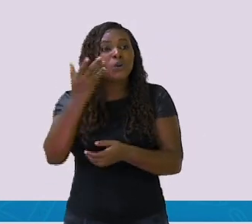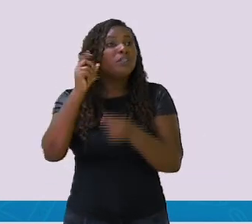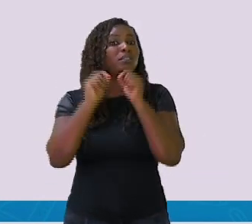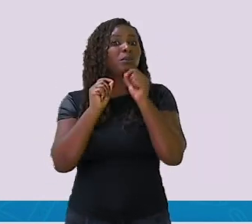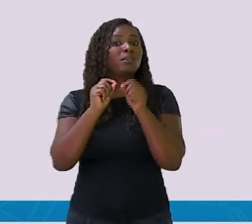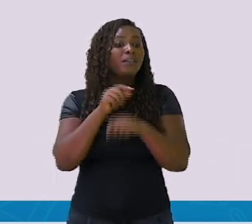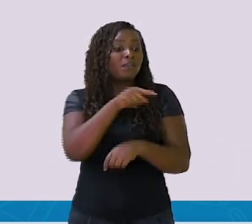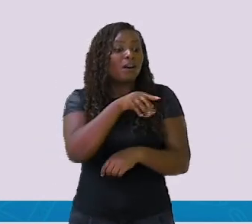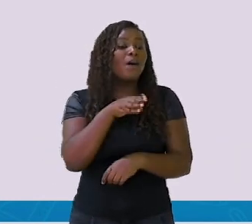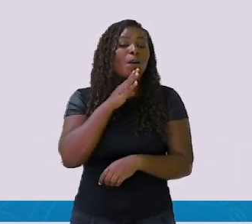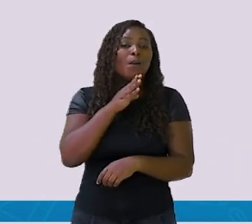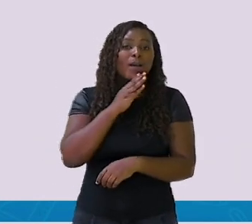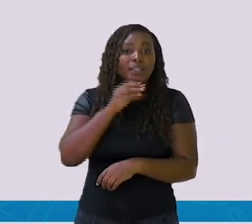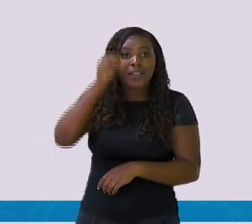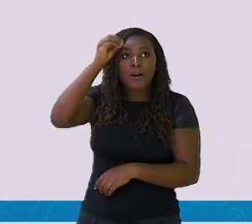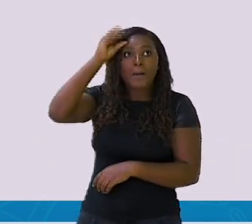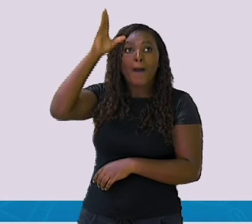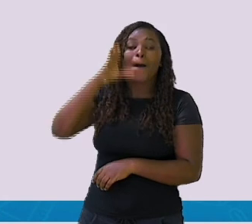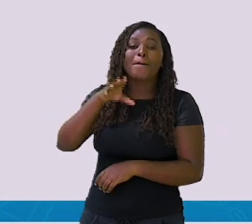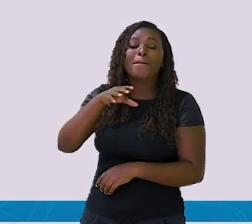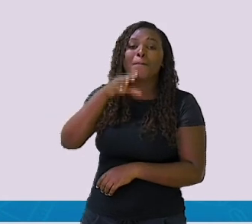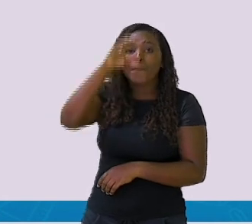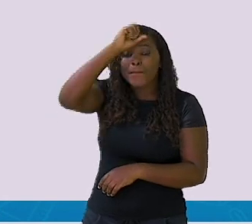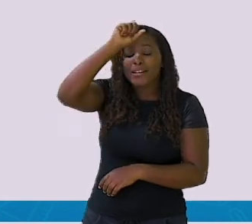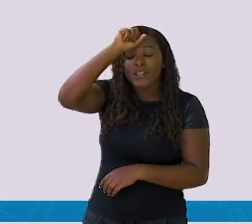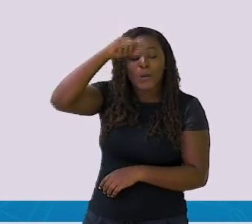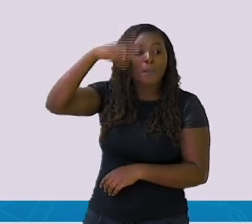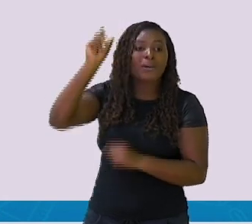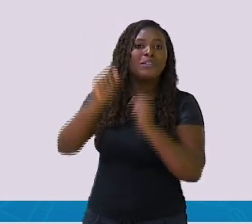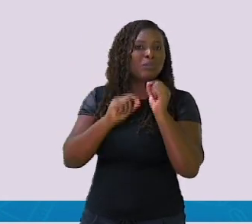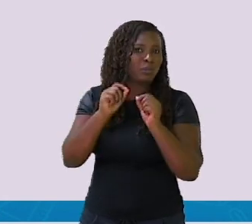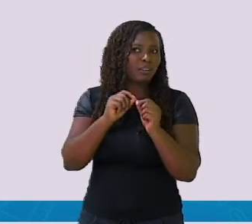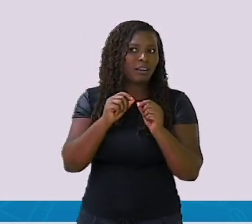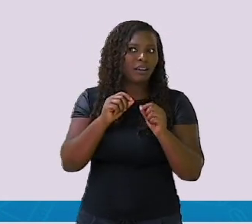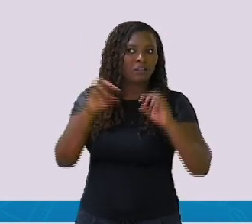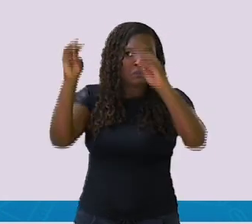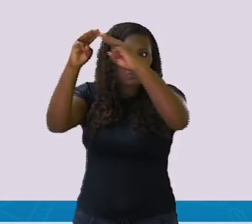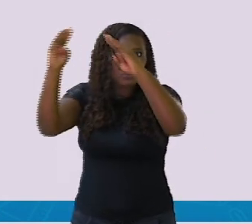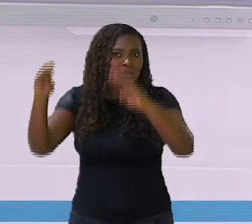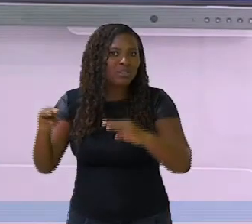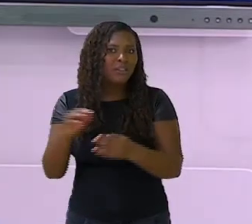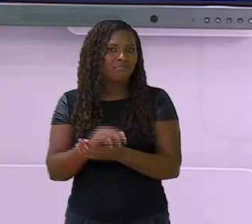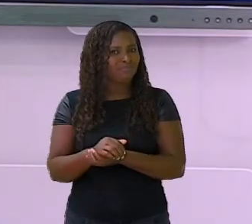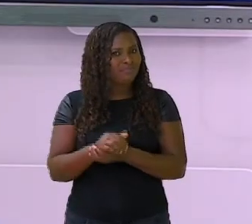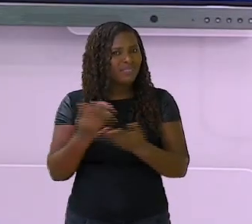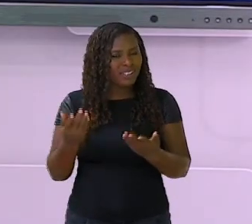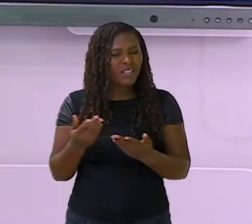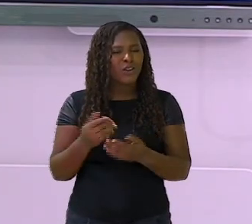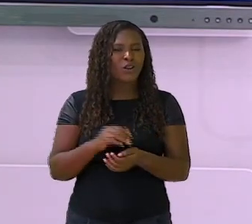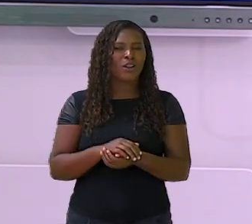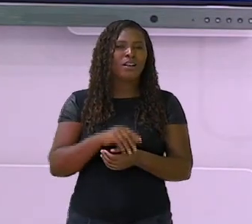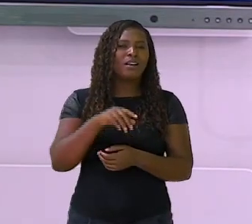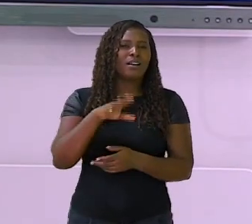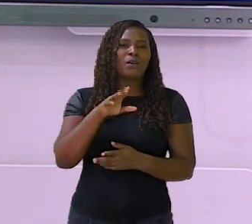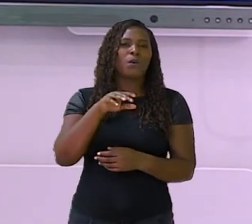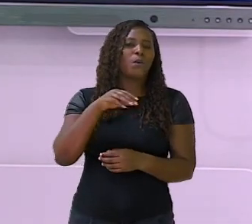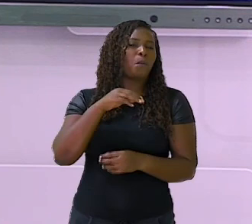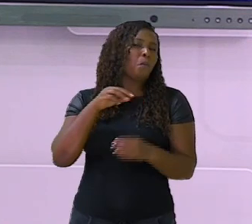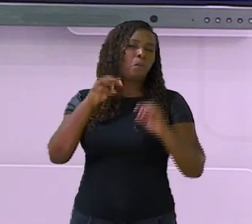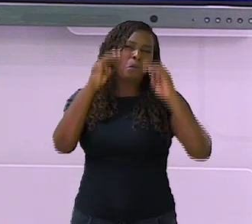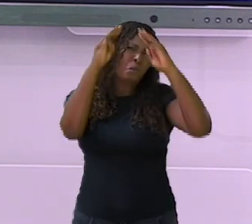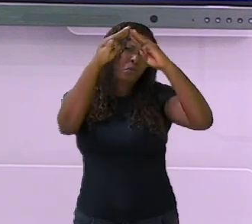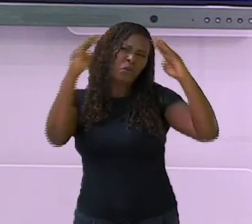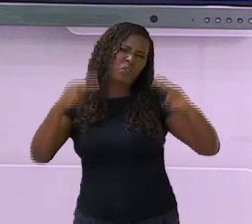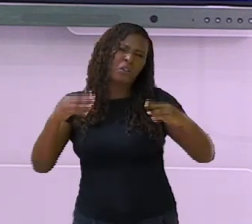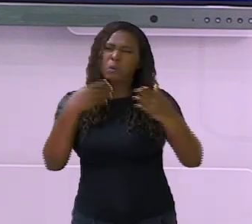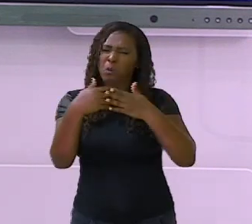que ela conheceu, e aí você vai pesquisar então sobre um que você gostaria de conhecer. Se você tiver a oportunidade de pesquisar na